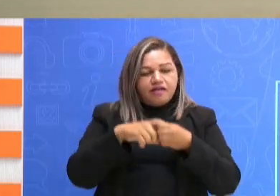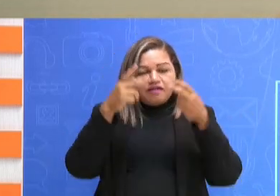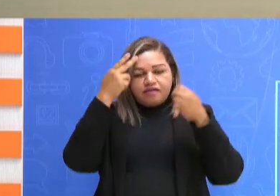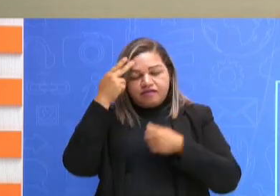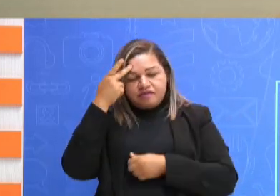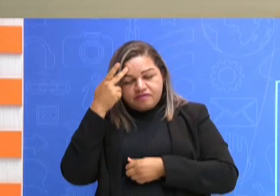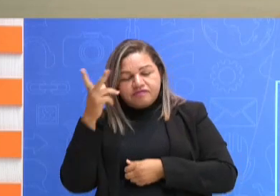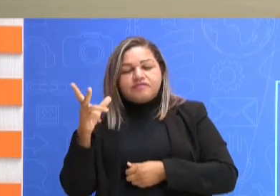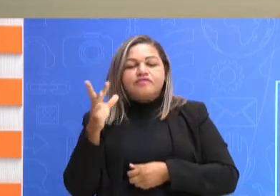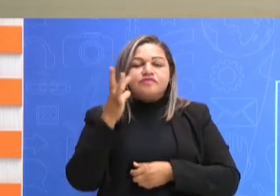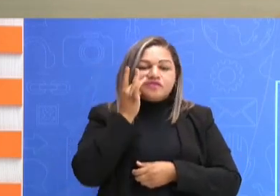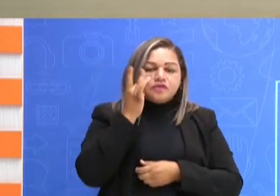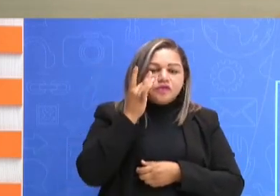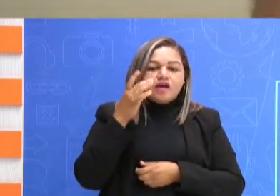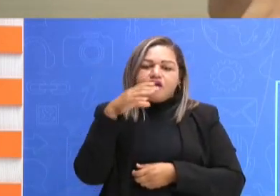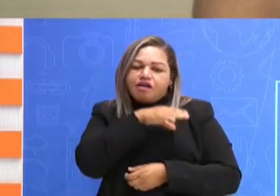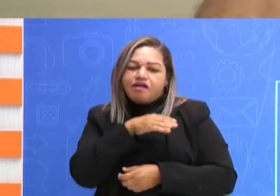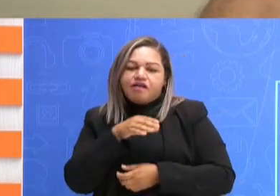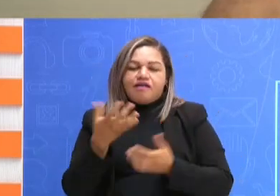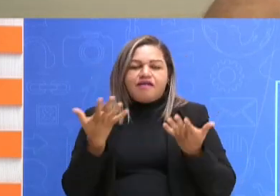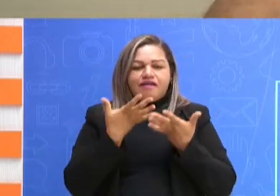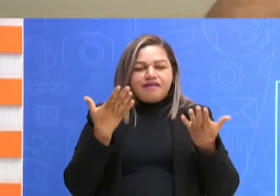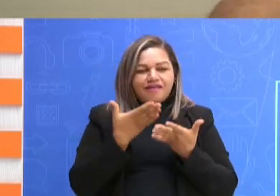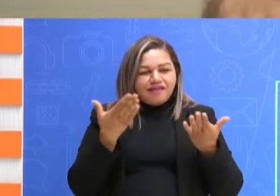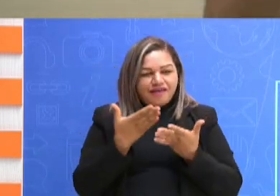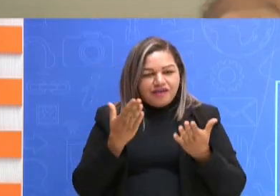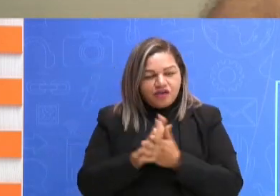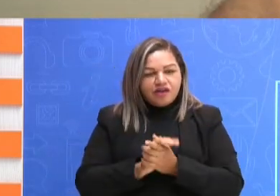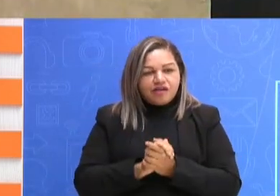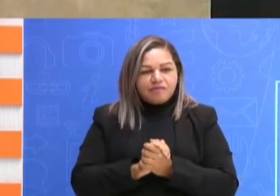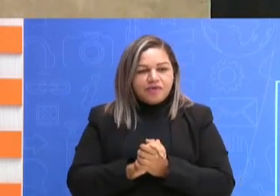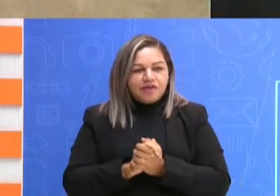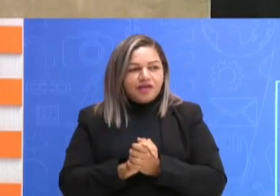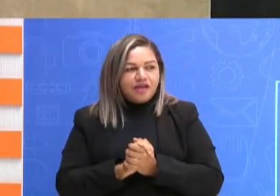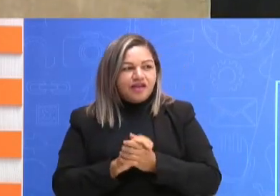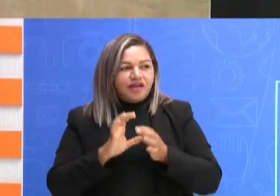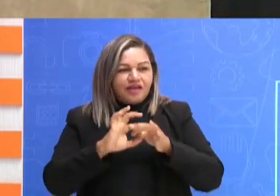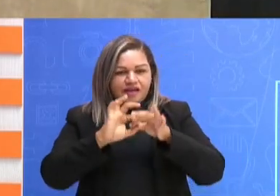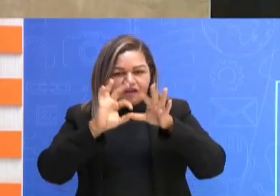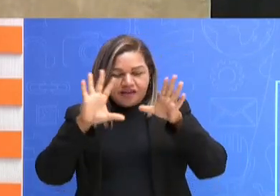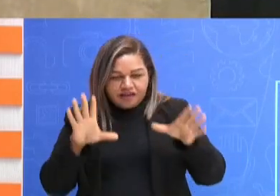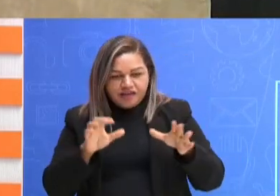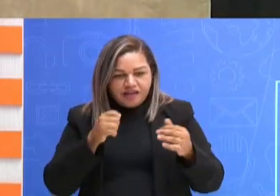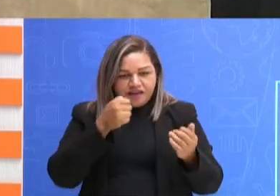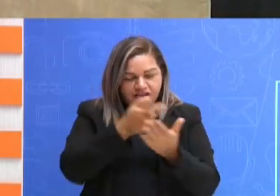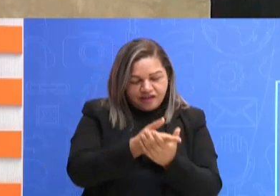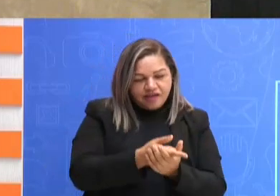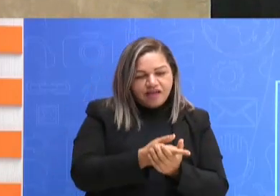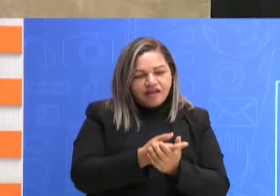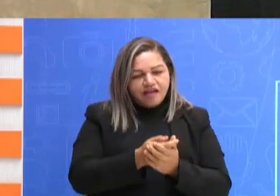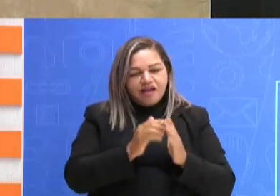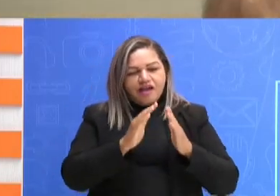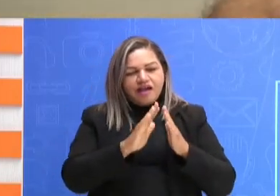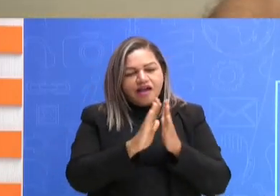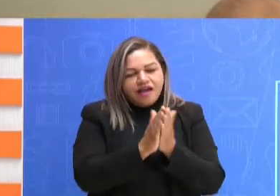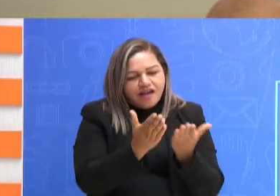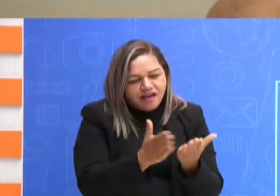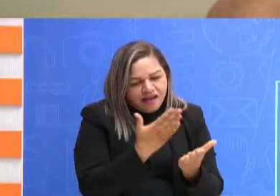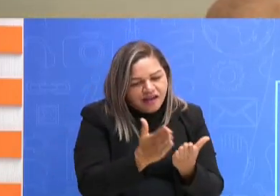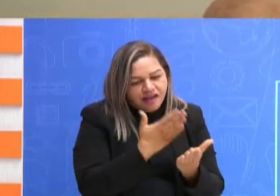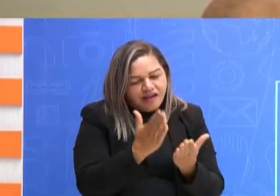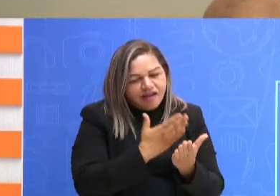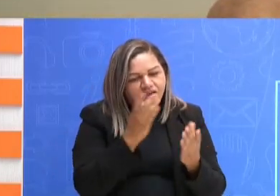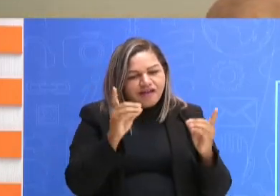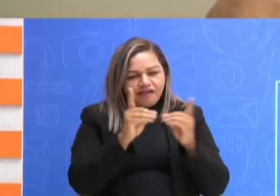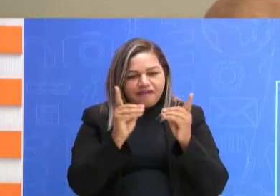e voltarão com todo o vapor. Agora mesmo, eu autorizei a secretária de Educação a comprar livros didáticos, tanto para a educação